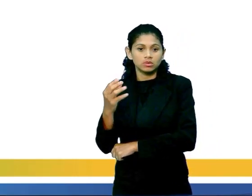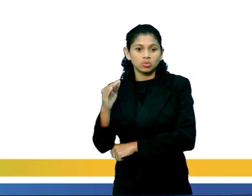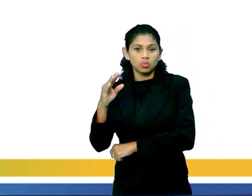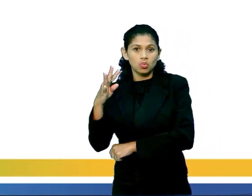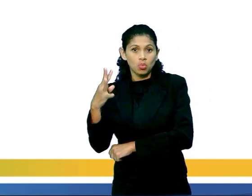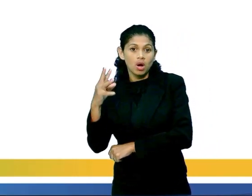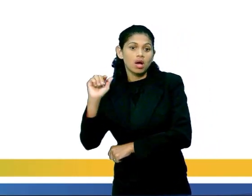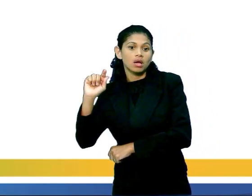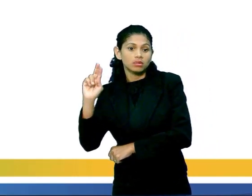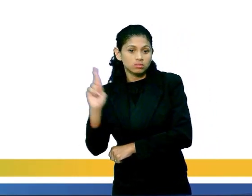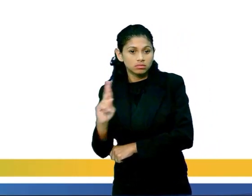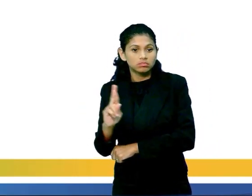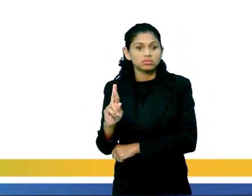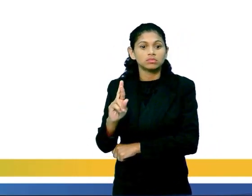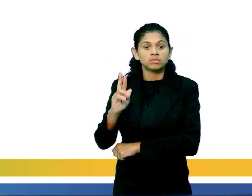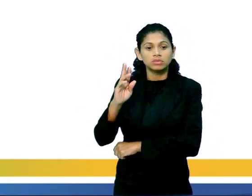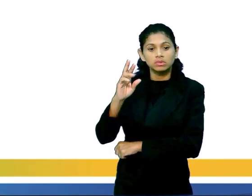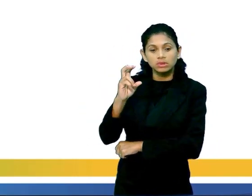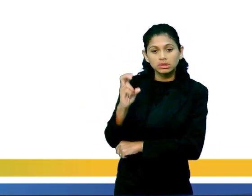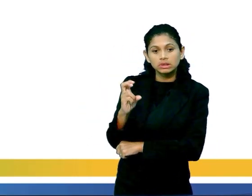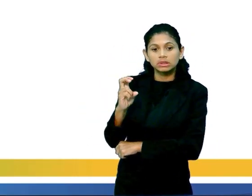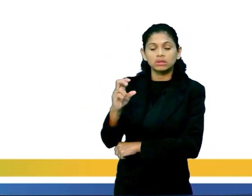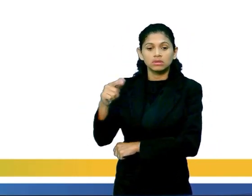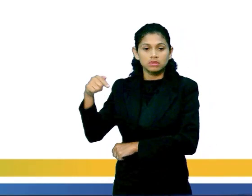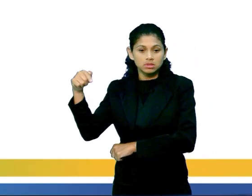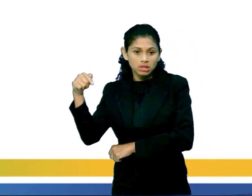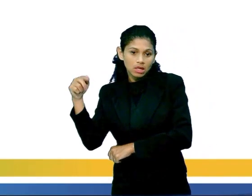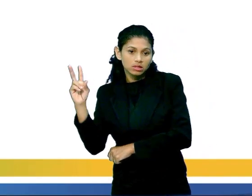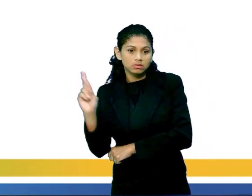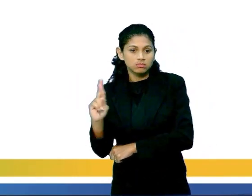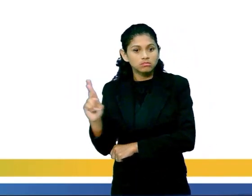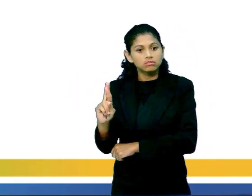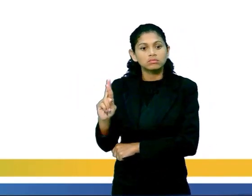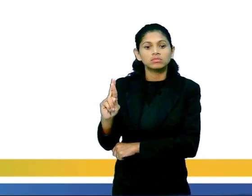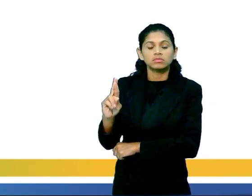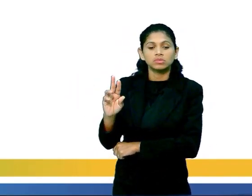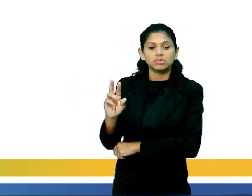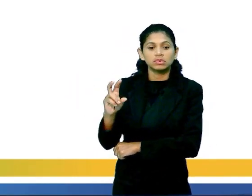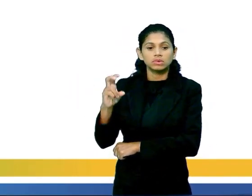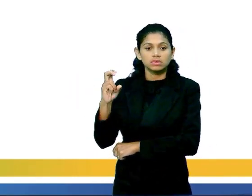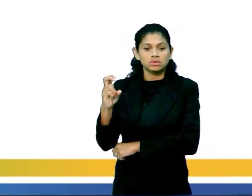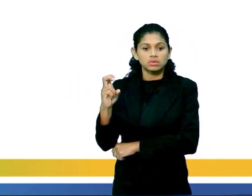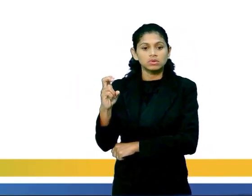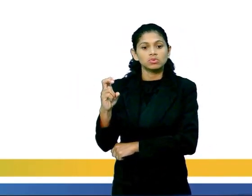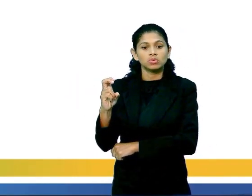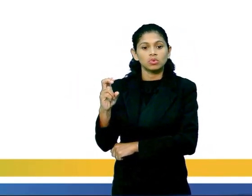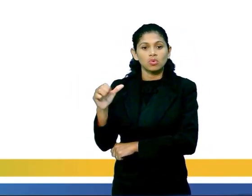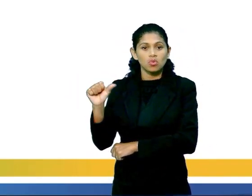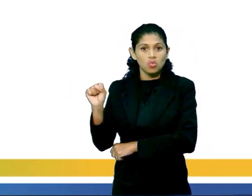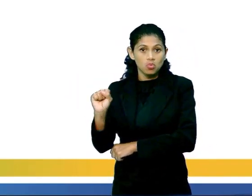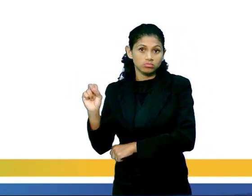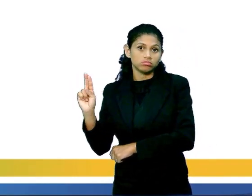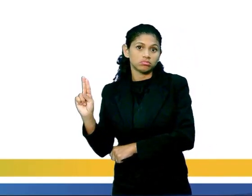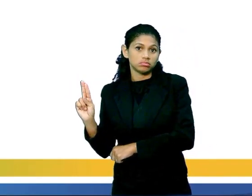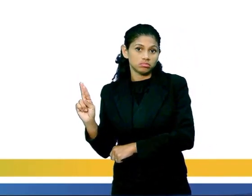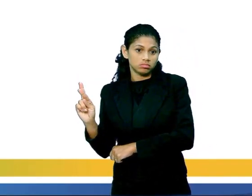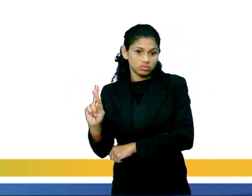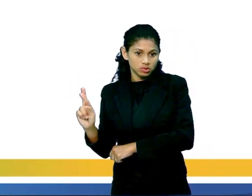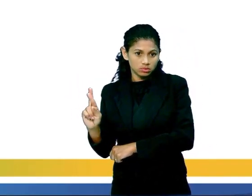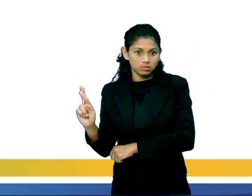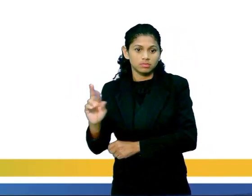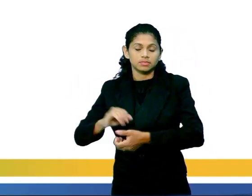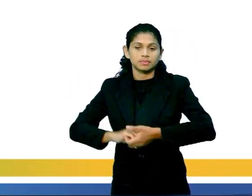4 custando R$ 7,00 e barra 5 custando R$ 8,00. Nós vemos que tem uma diferença de